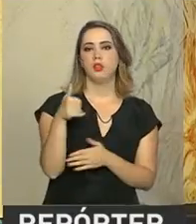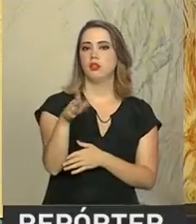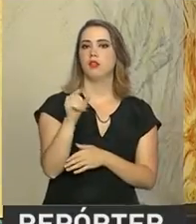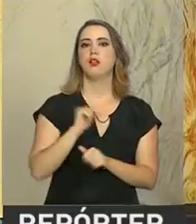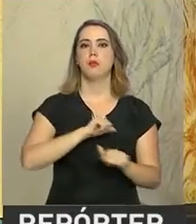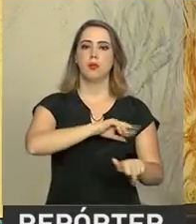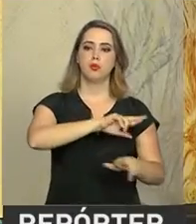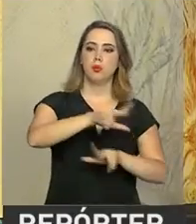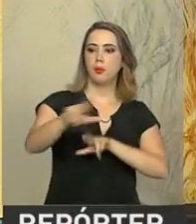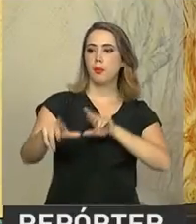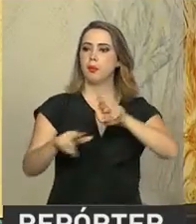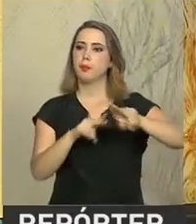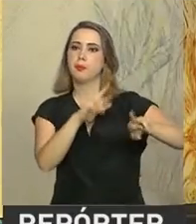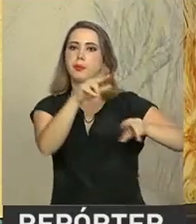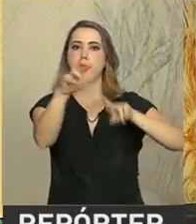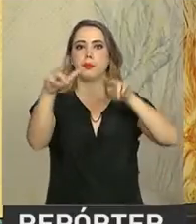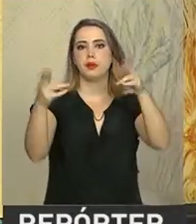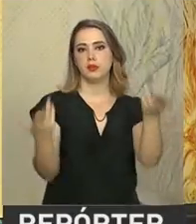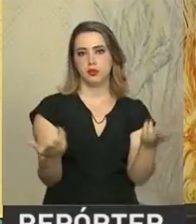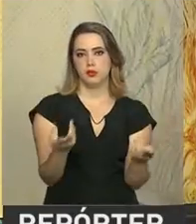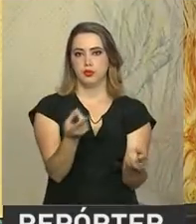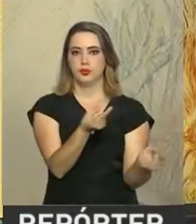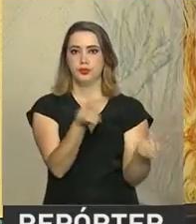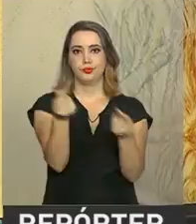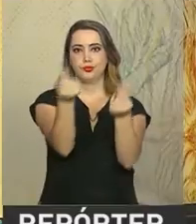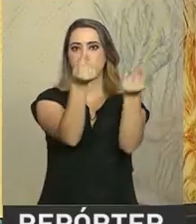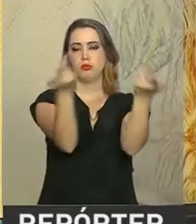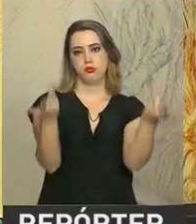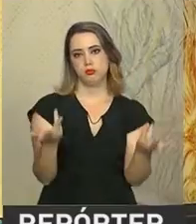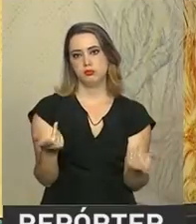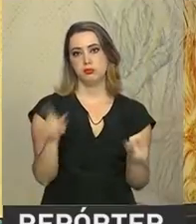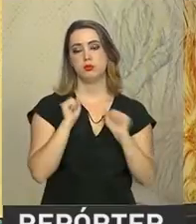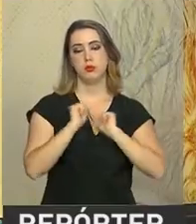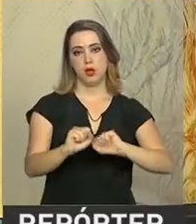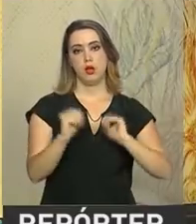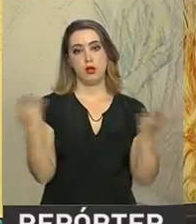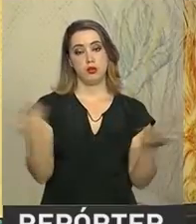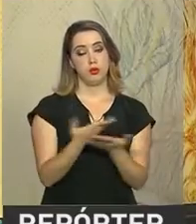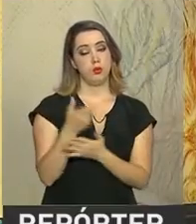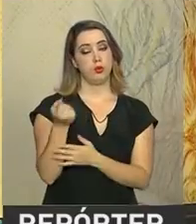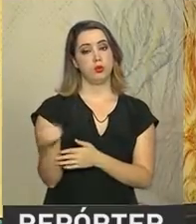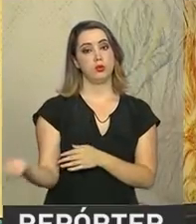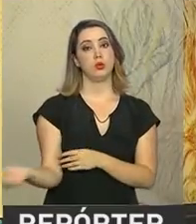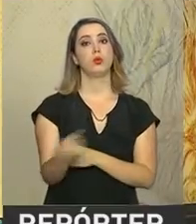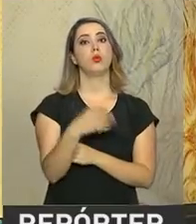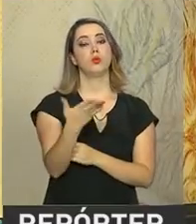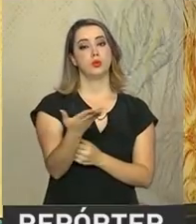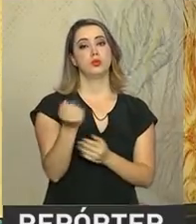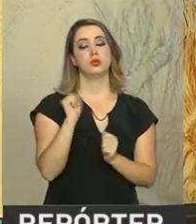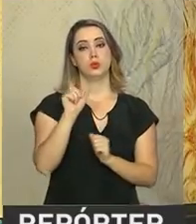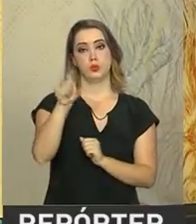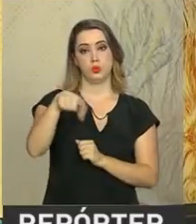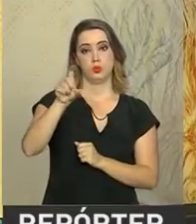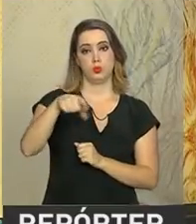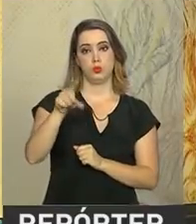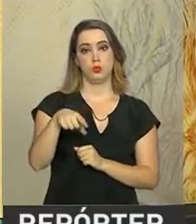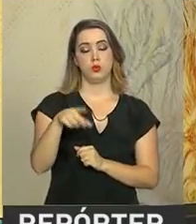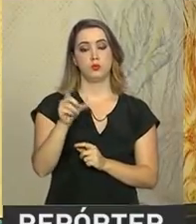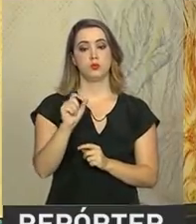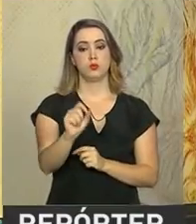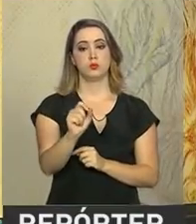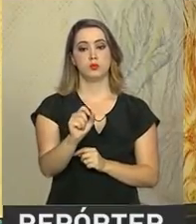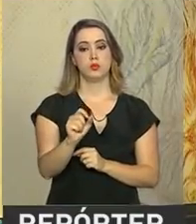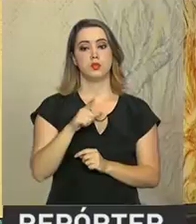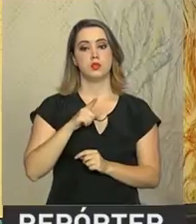variação da moeda com essa nova sistemática ciúmes ou assim tal afetar cidadãos o papa